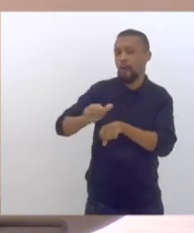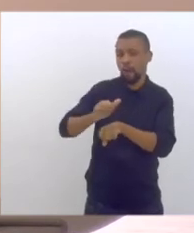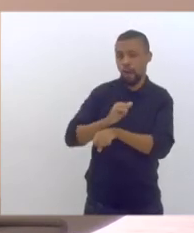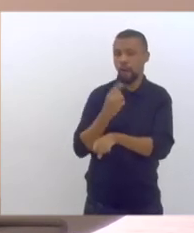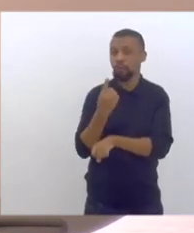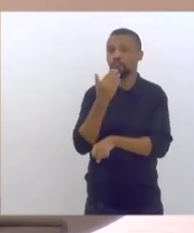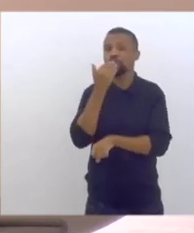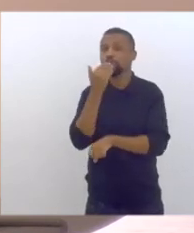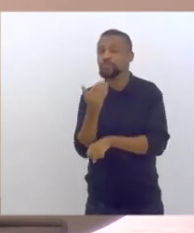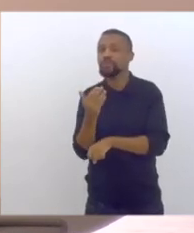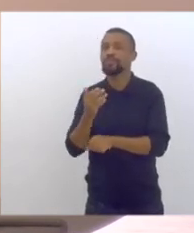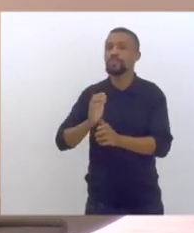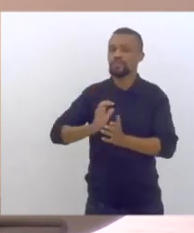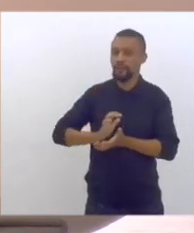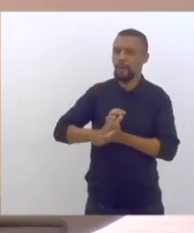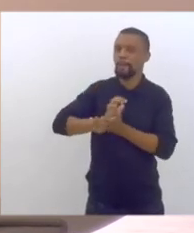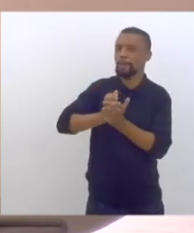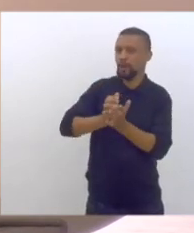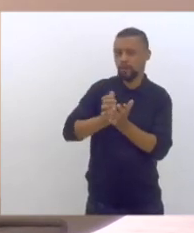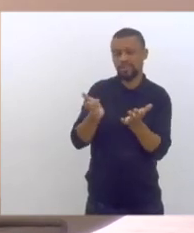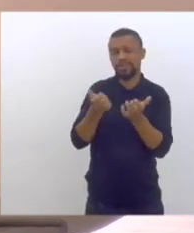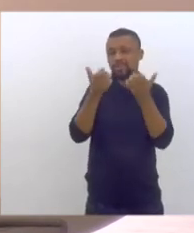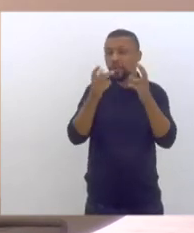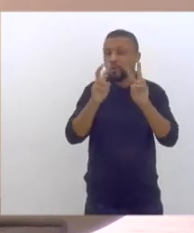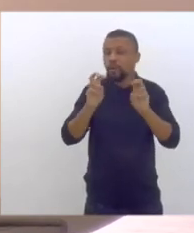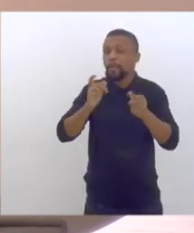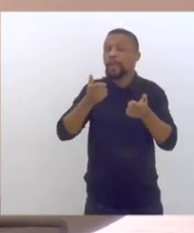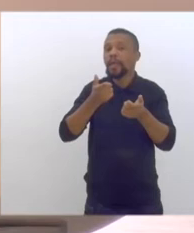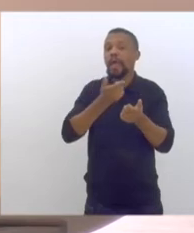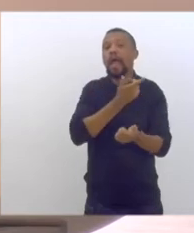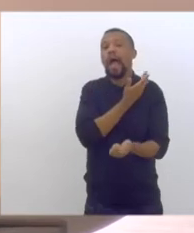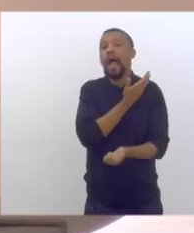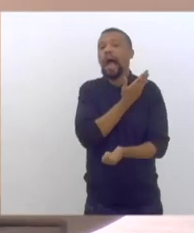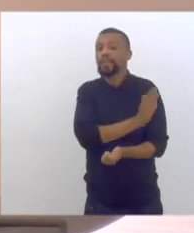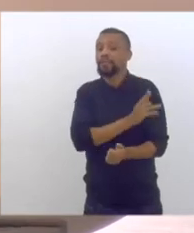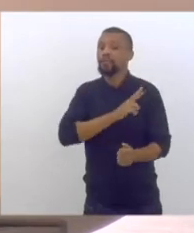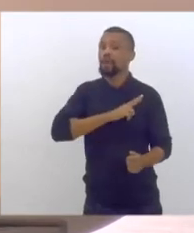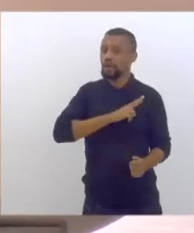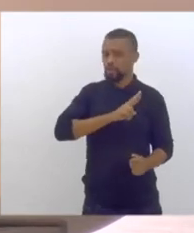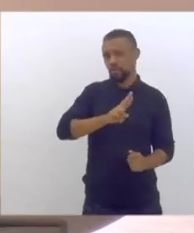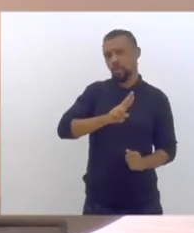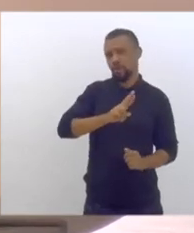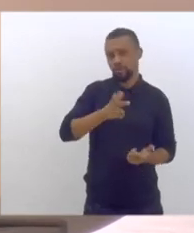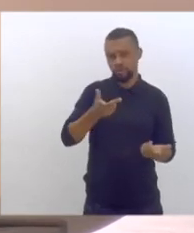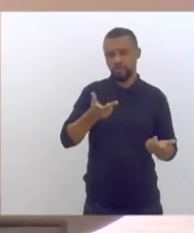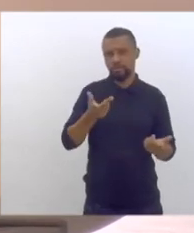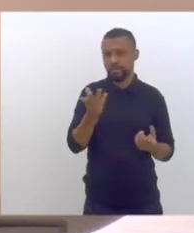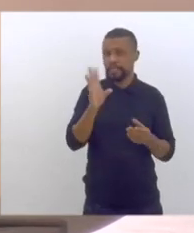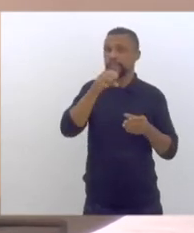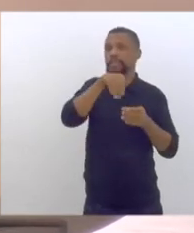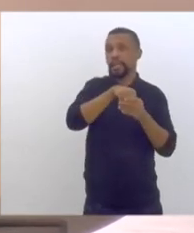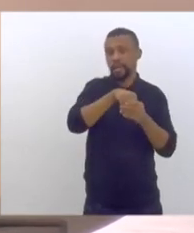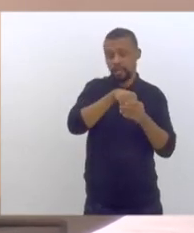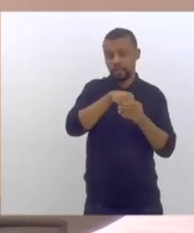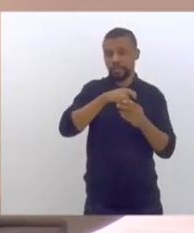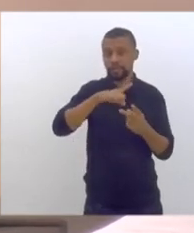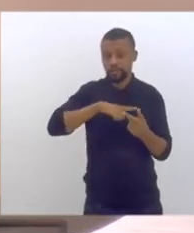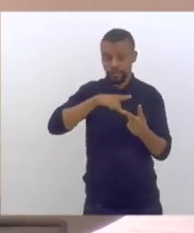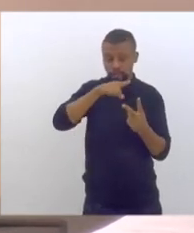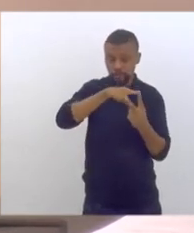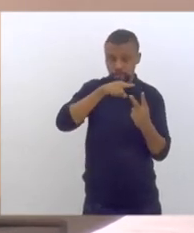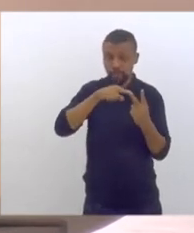preconceito e aí tá falando de racismo religioso Então tá juntando dois